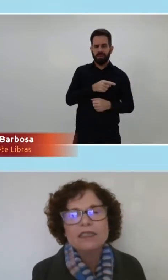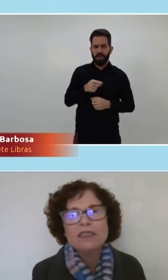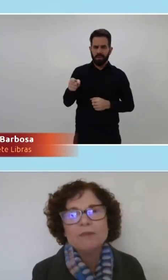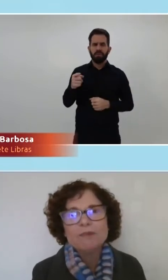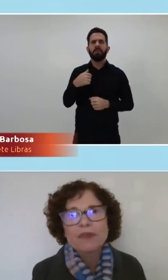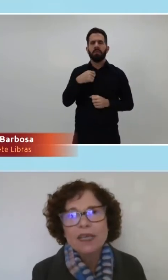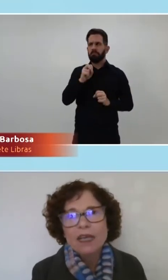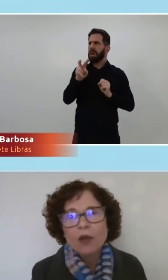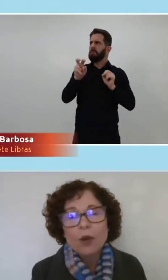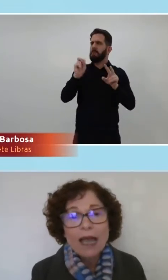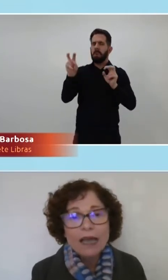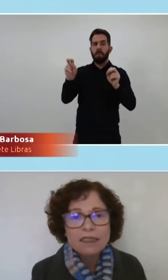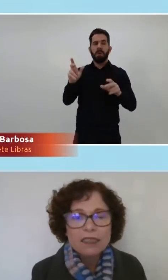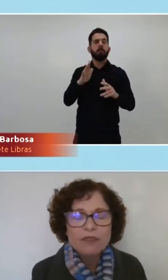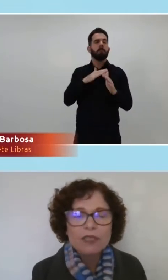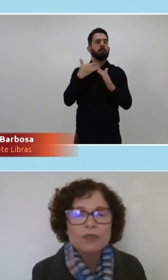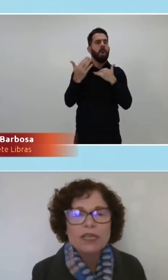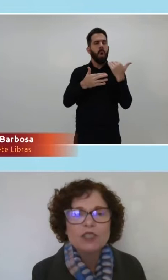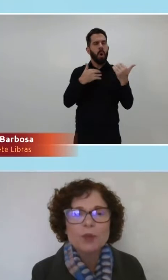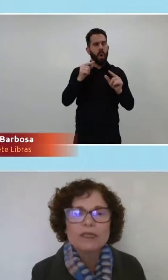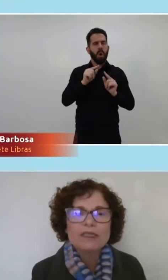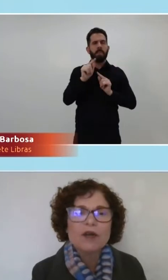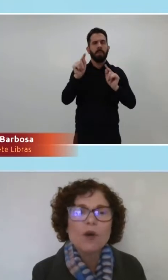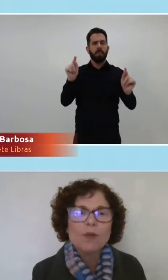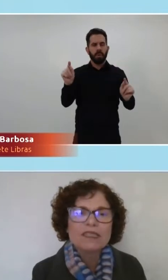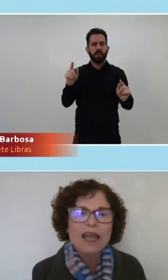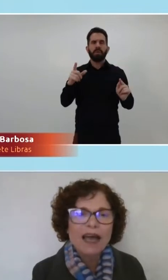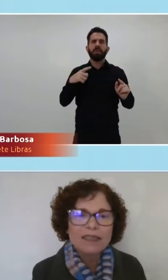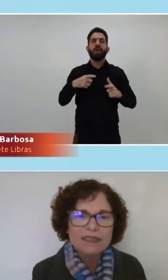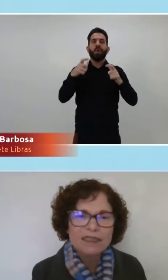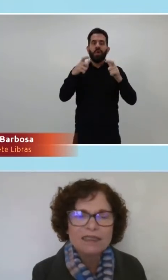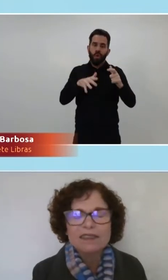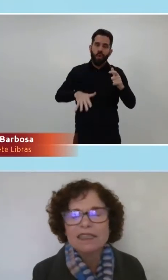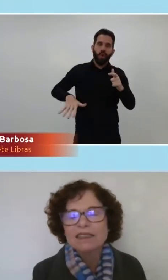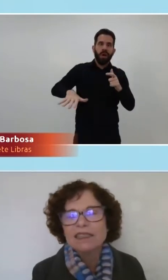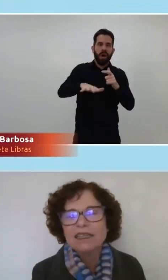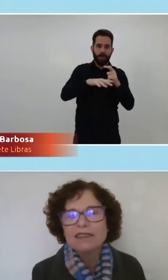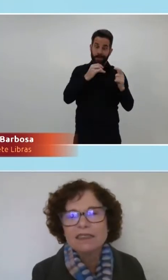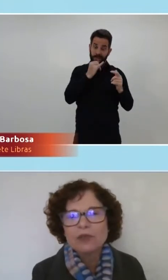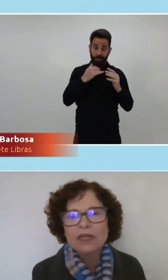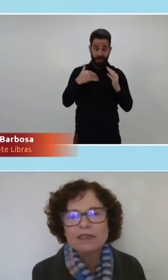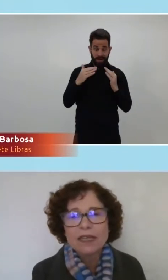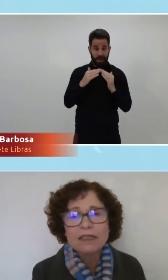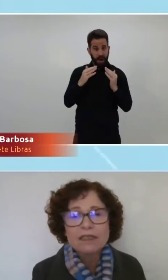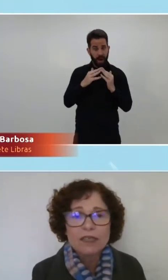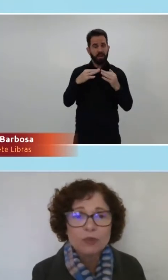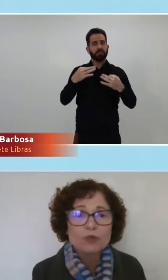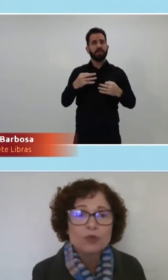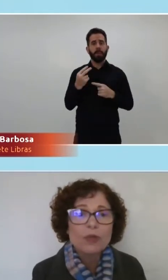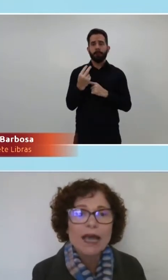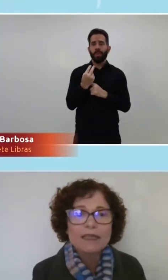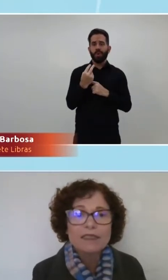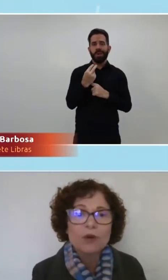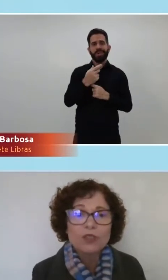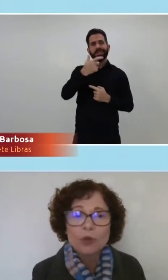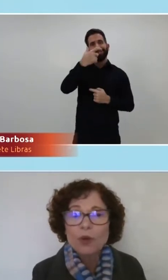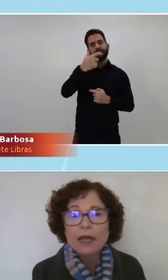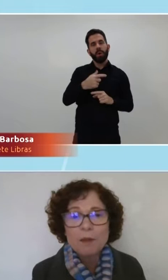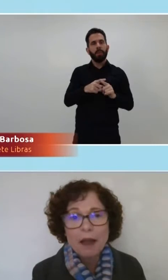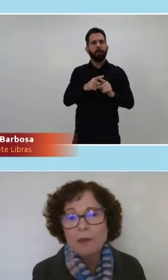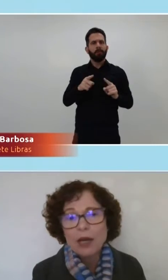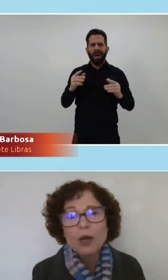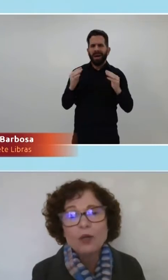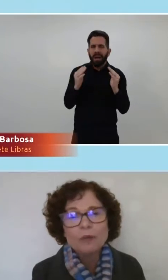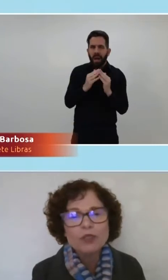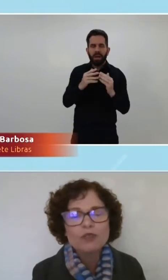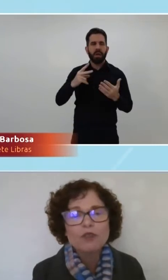mortes e locais que deveriam ser de proteção, como as casas das crianças e adolescentes, sendo um dos lugares onde ocorre